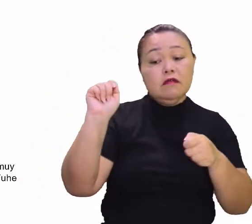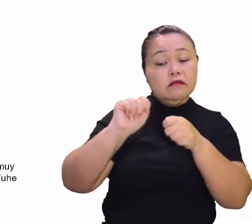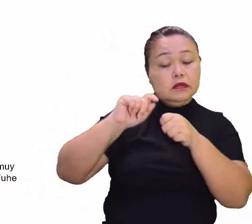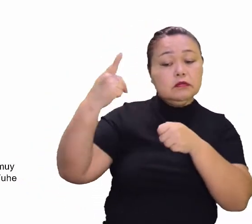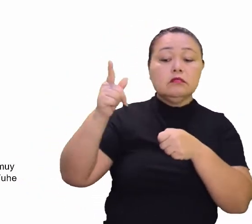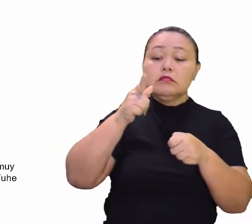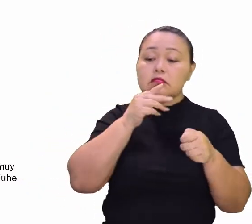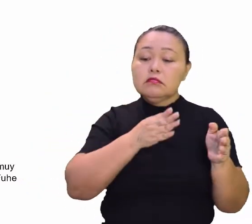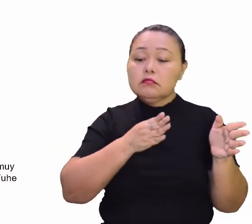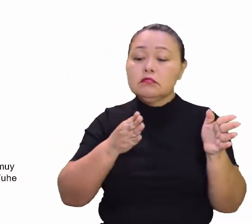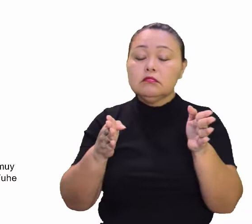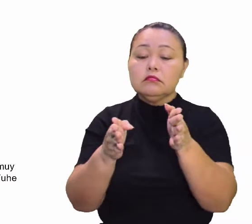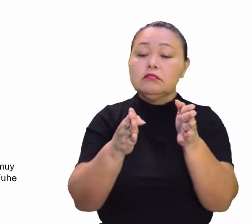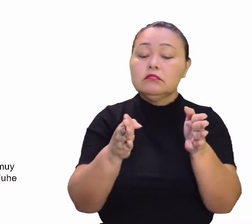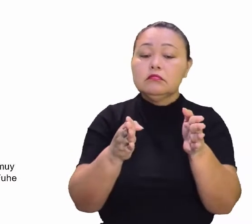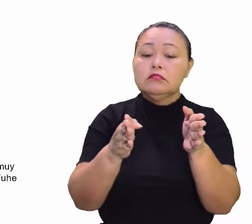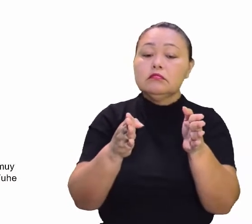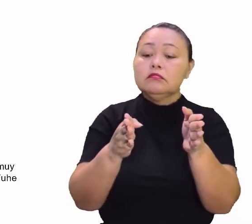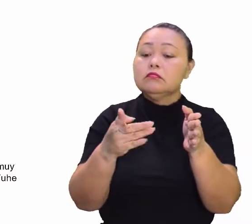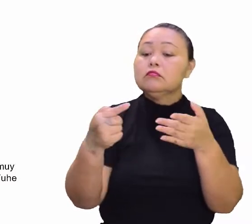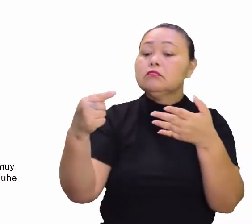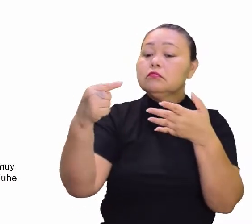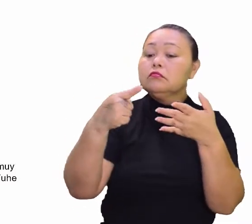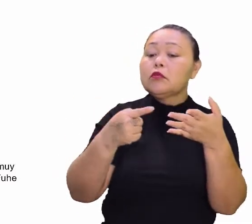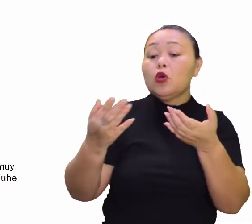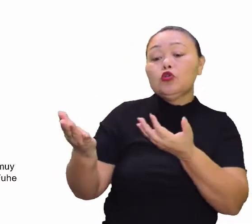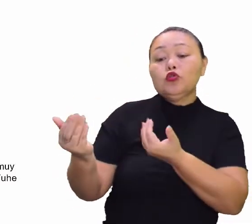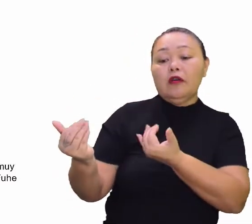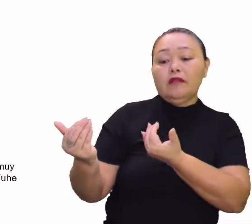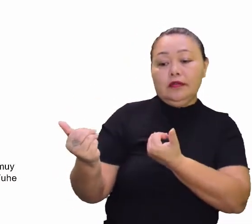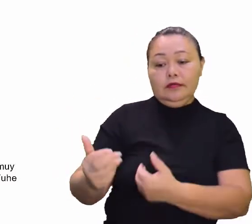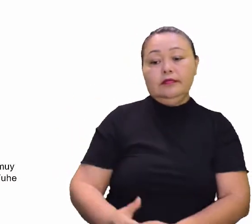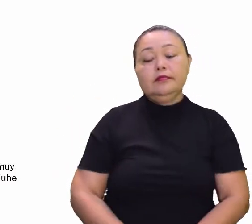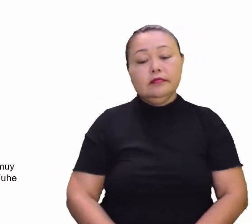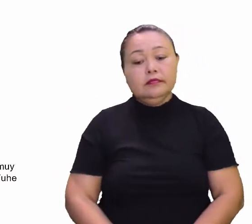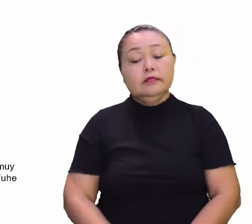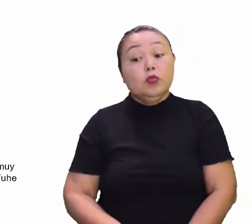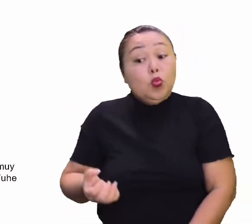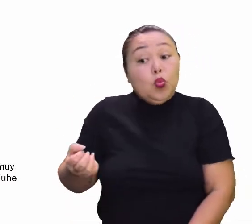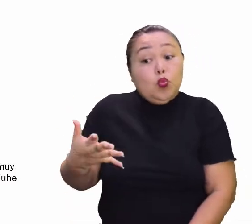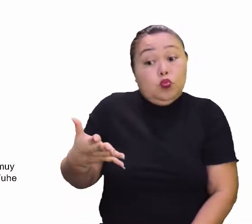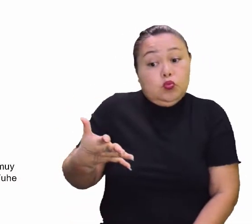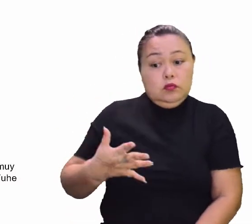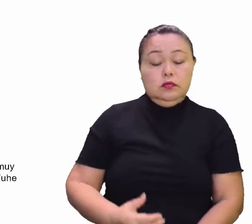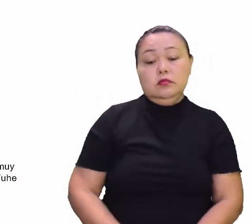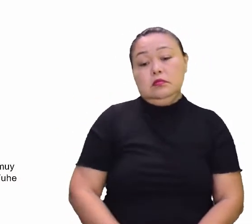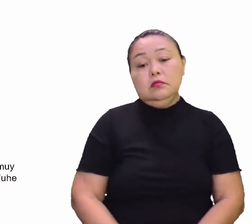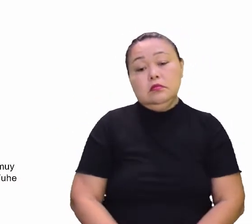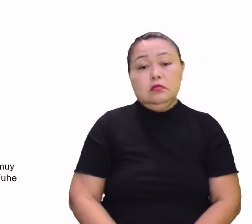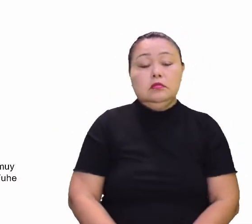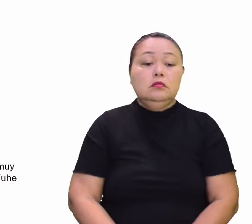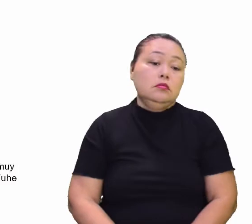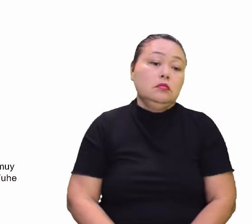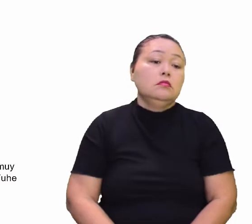dele estar categorizado como rio jovem. Muito bem. Ok?